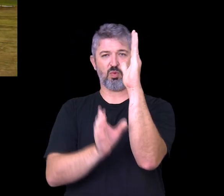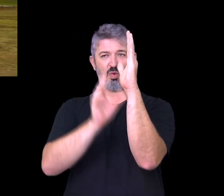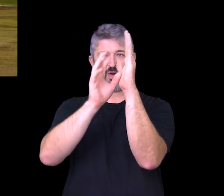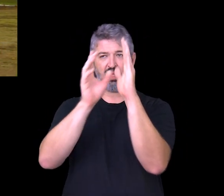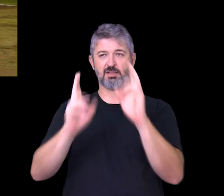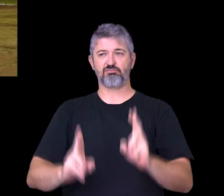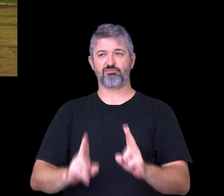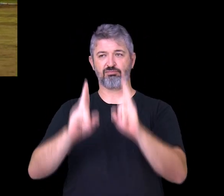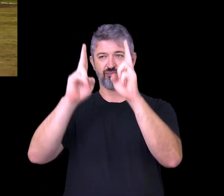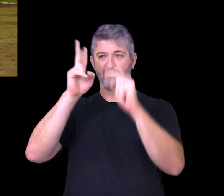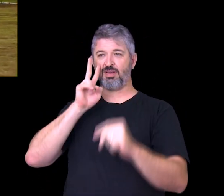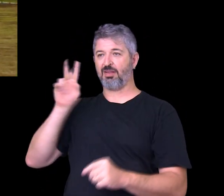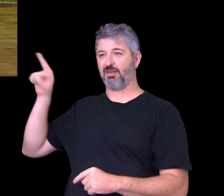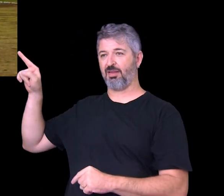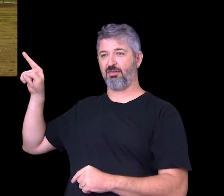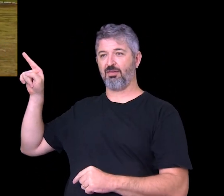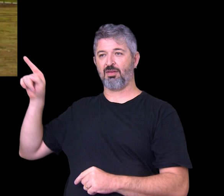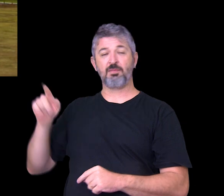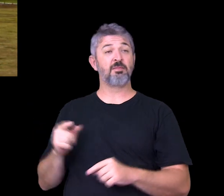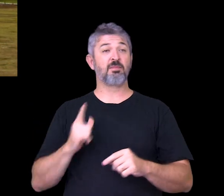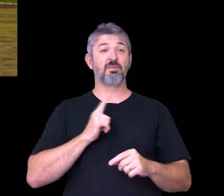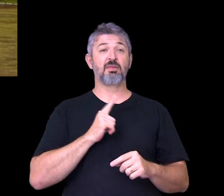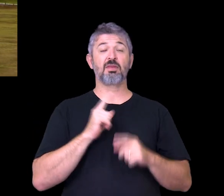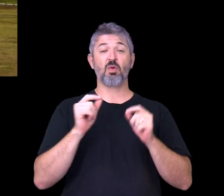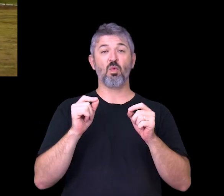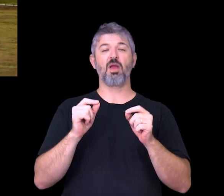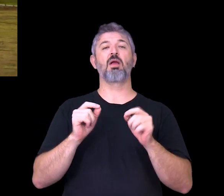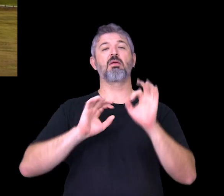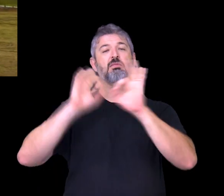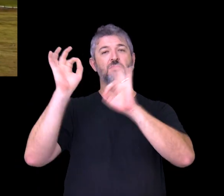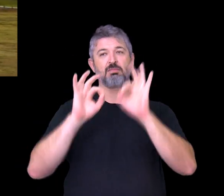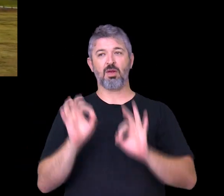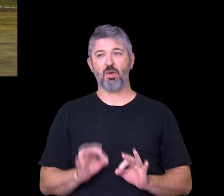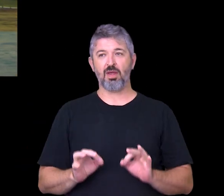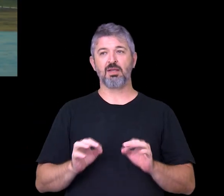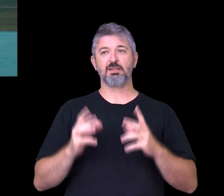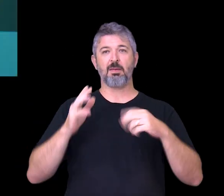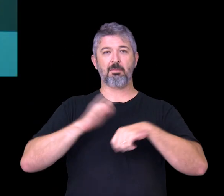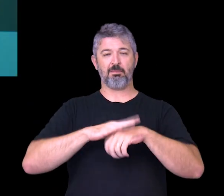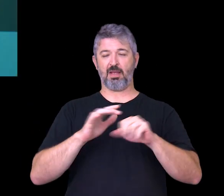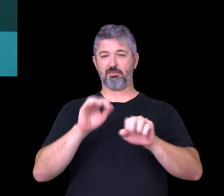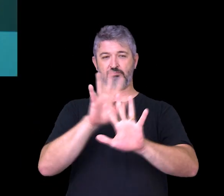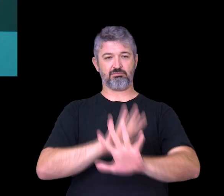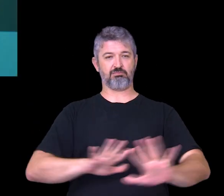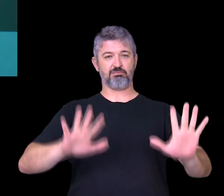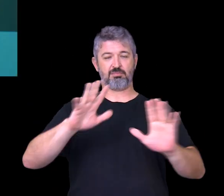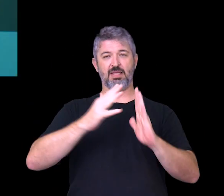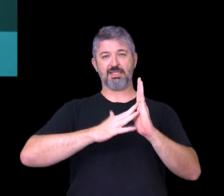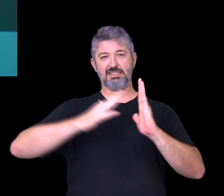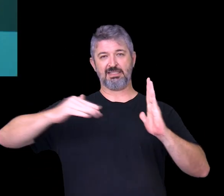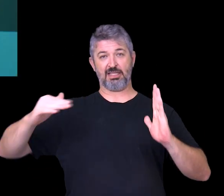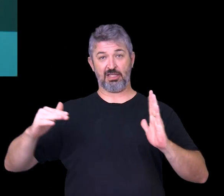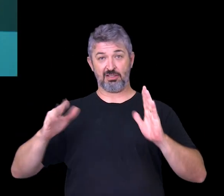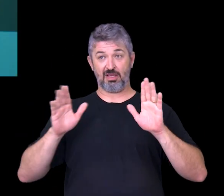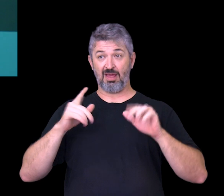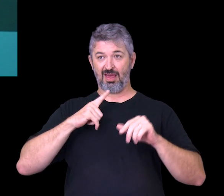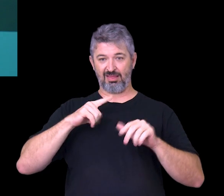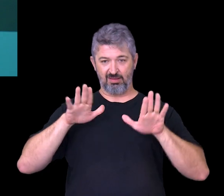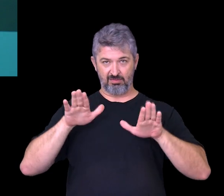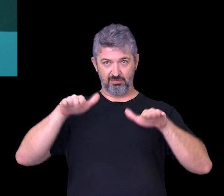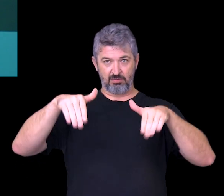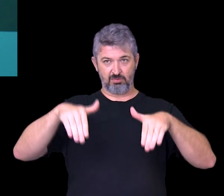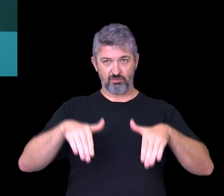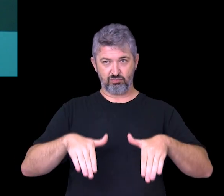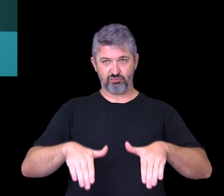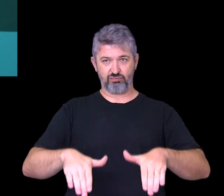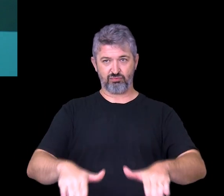ali uma composição muito plástica. E a gente tem, nessa descida, um grande anfiteatro, ou